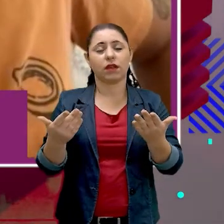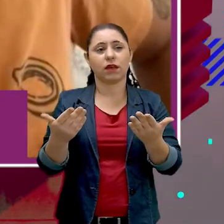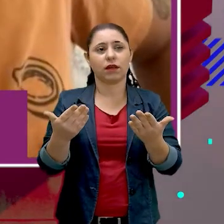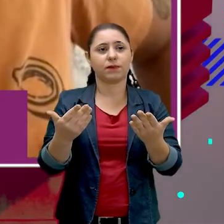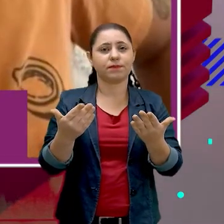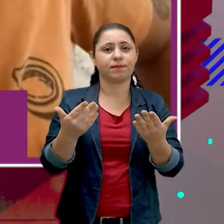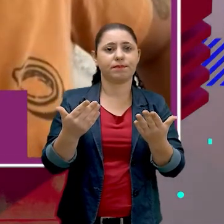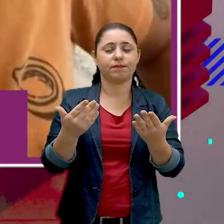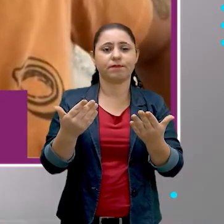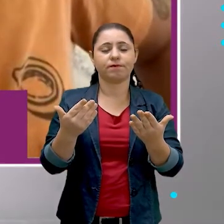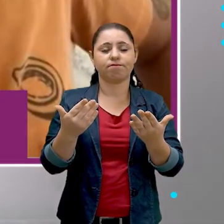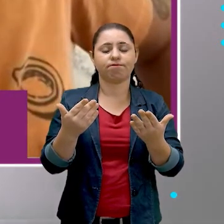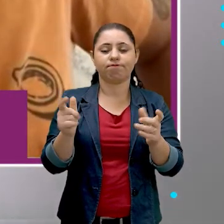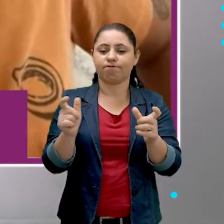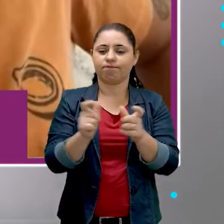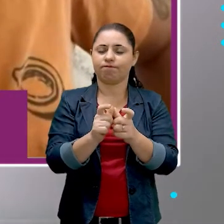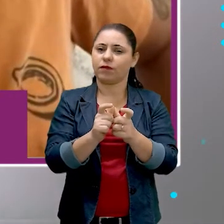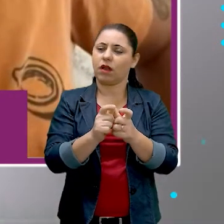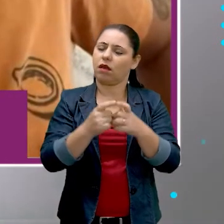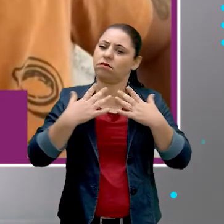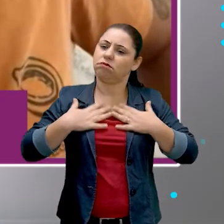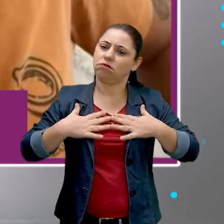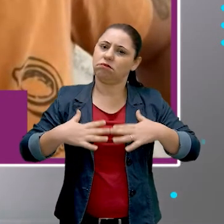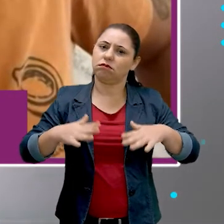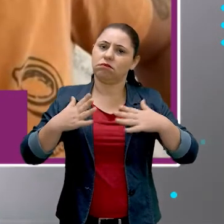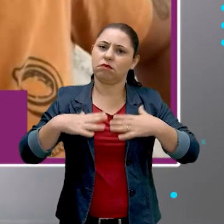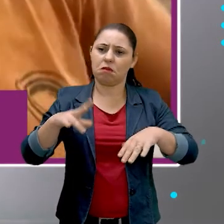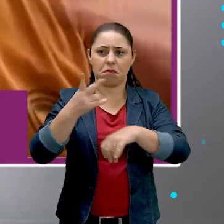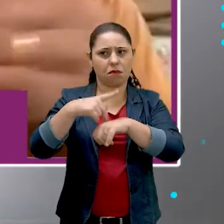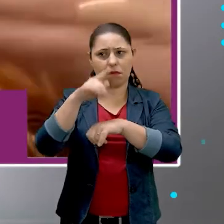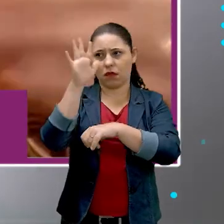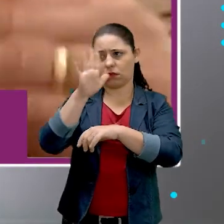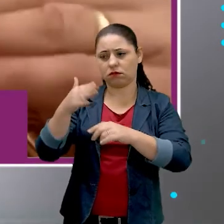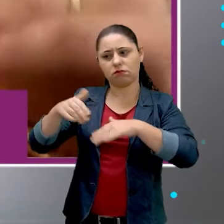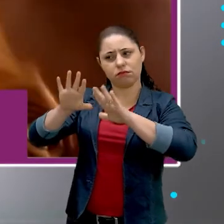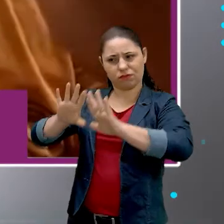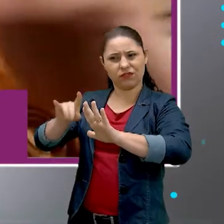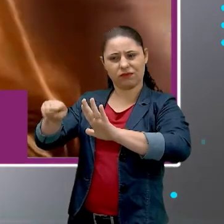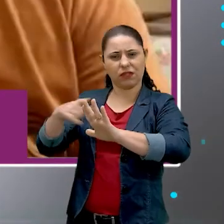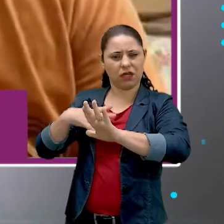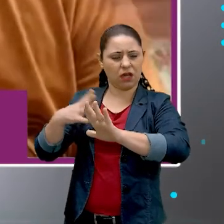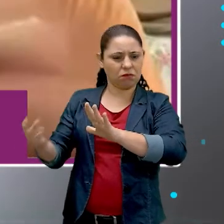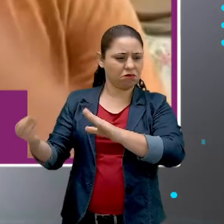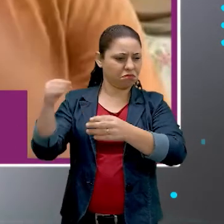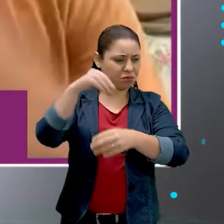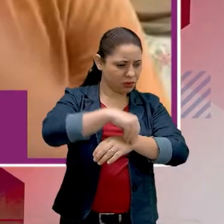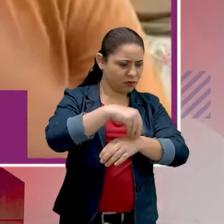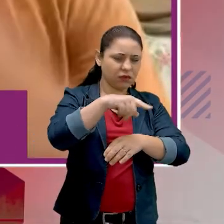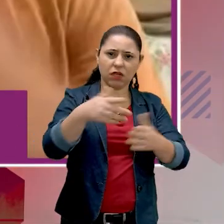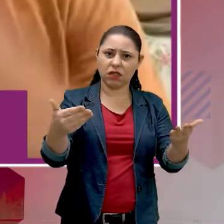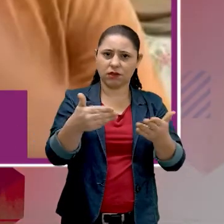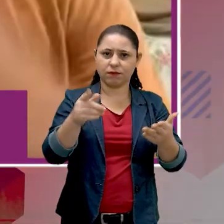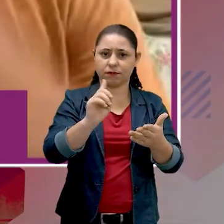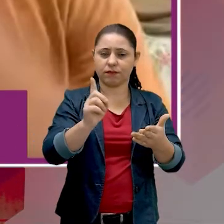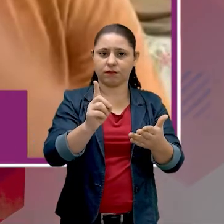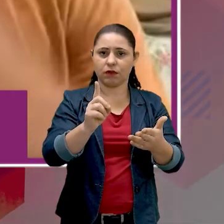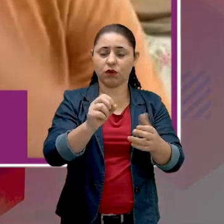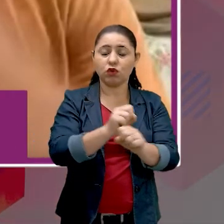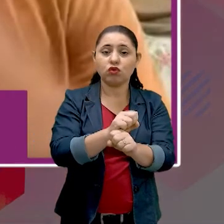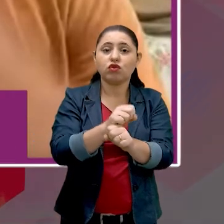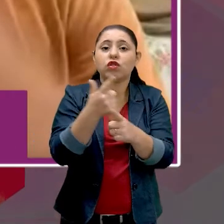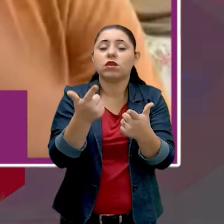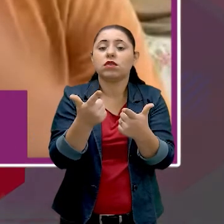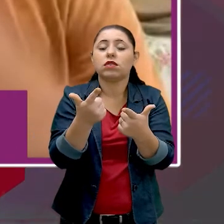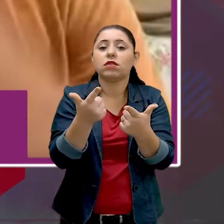queria, para deixar o país um pouquinho tranquilo ali, Brasil, fica na sua aí, não dá para colocar você aqui por enquanto, nos deram